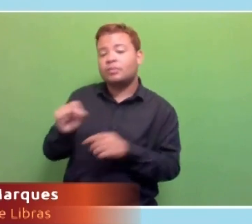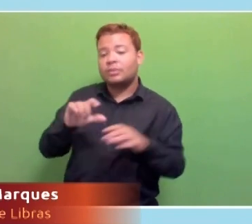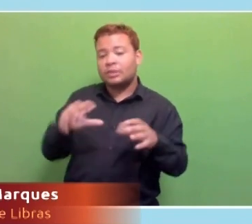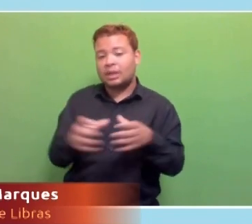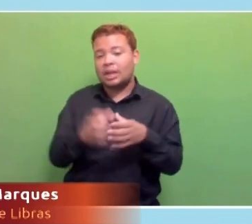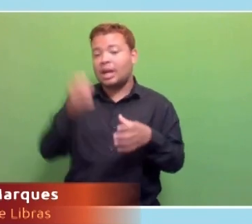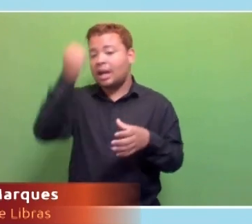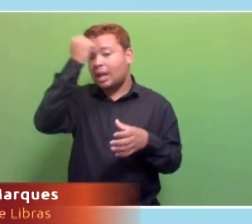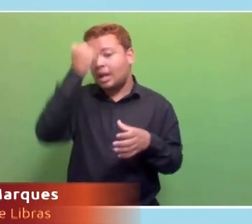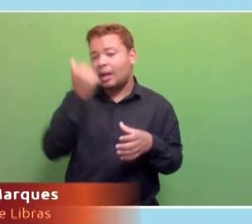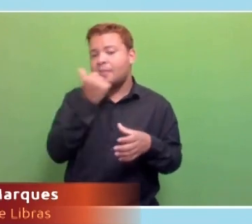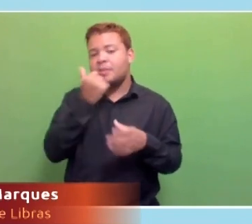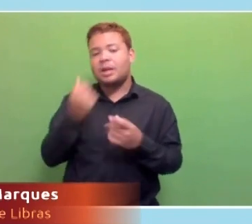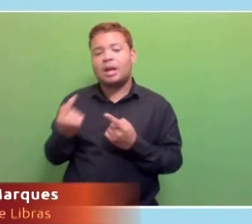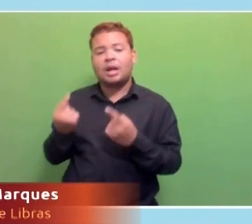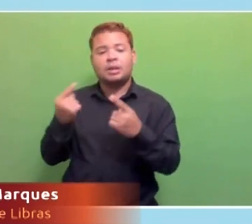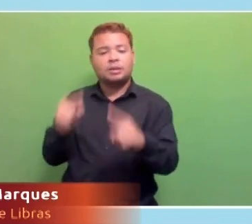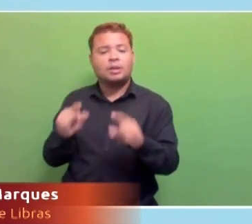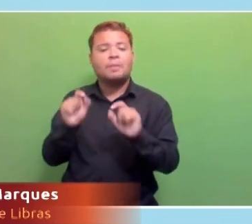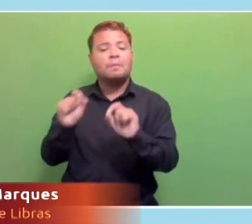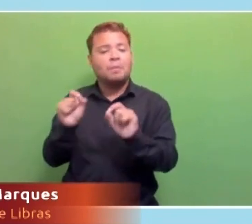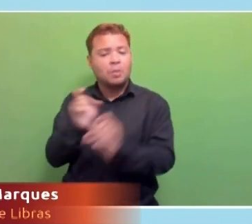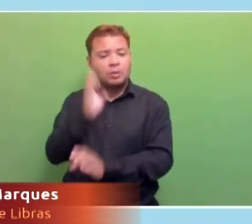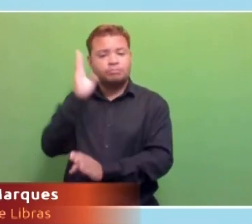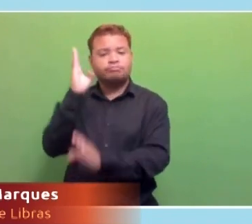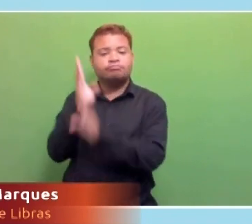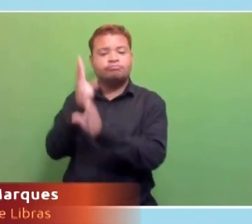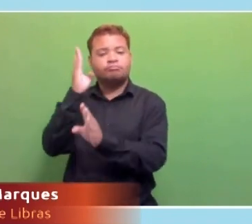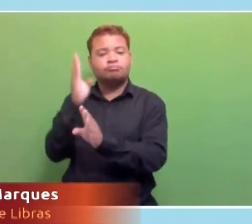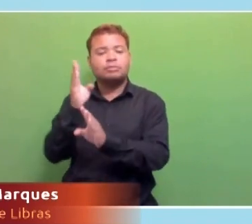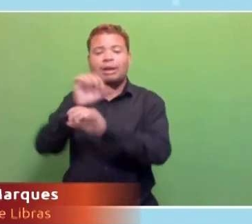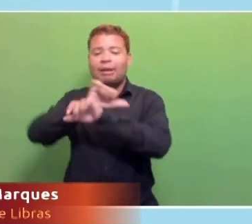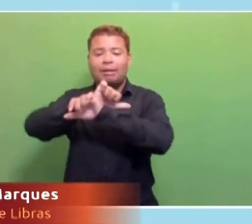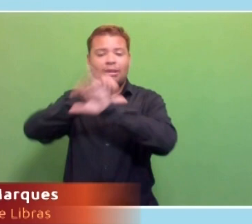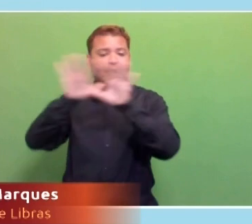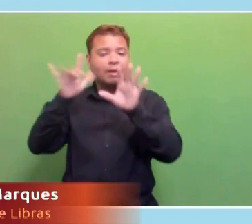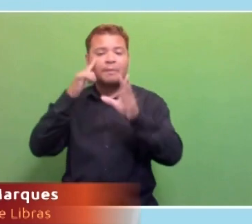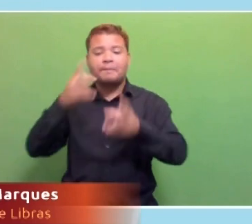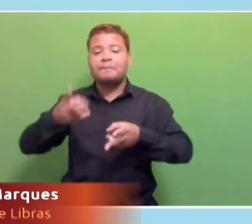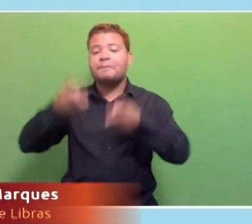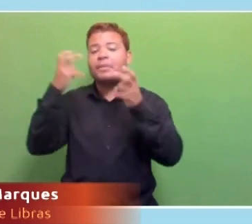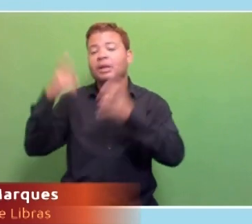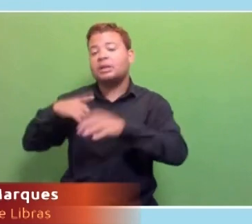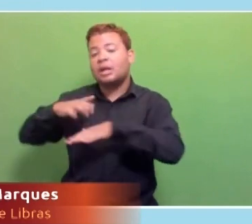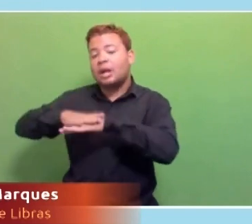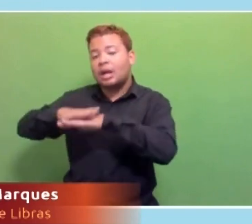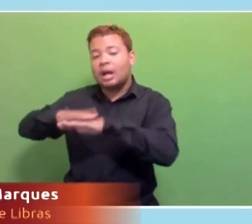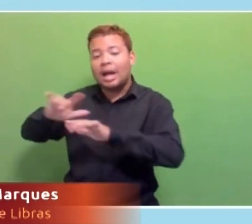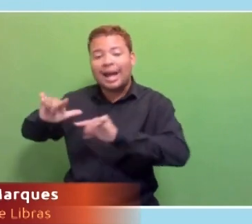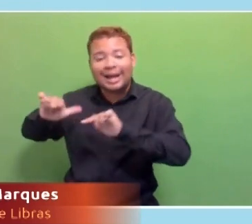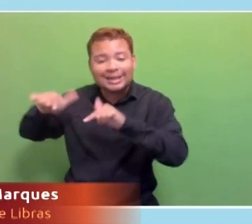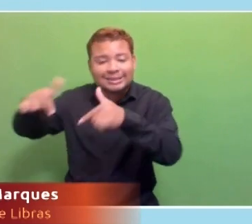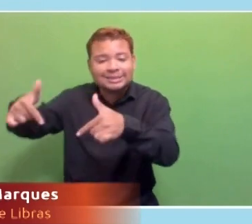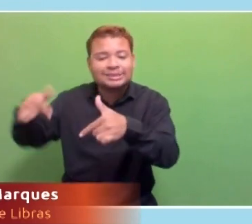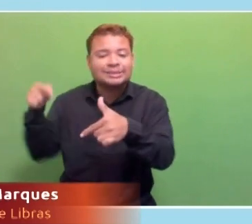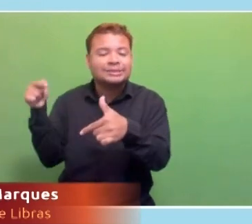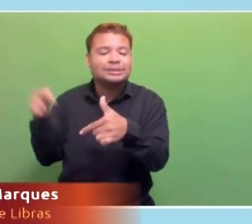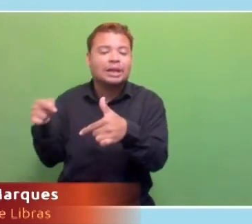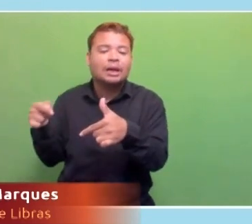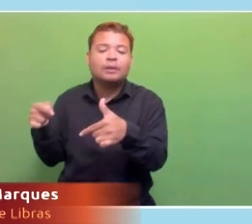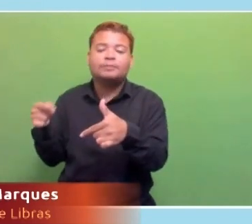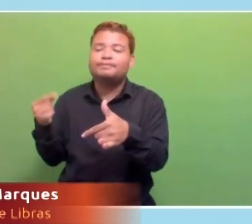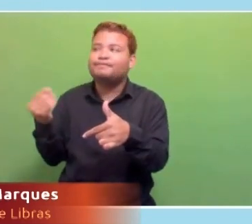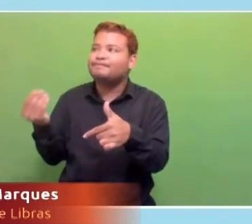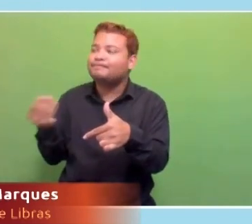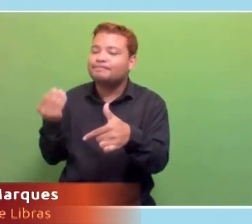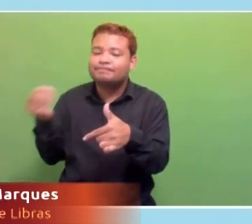podemos identificar claramente aquele que foi uma ação, digamos assim,